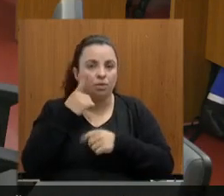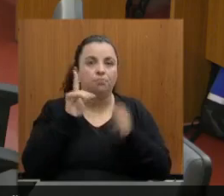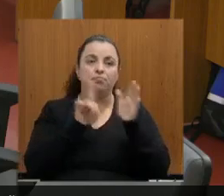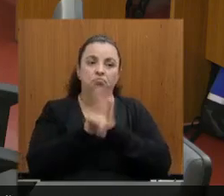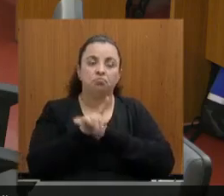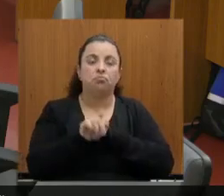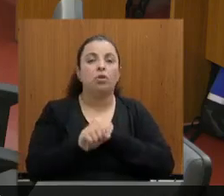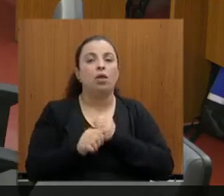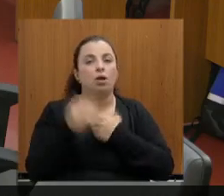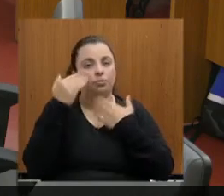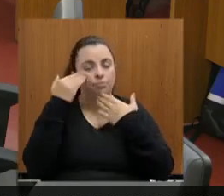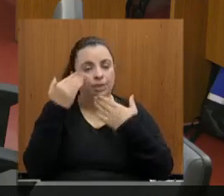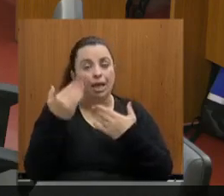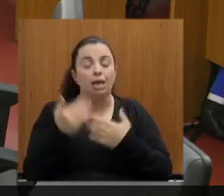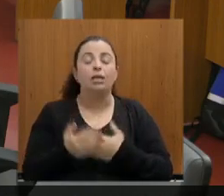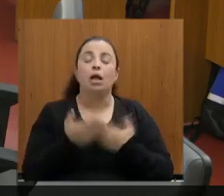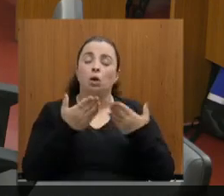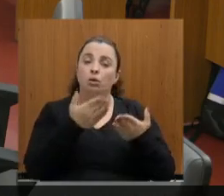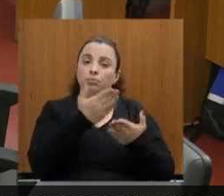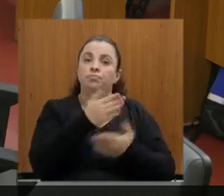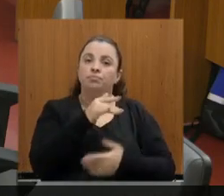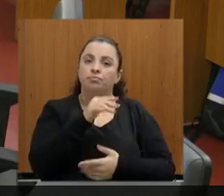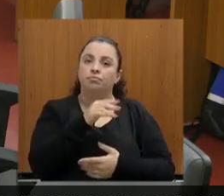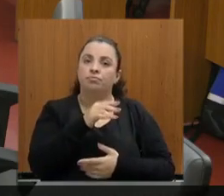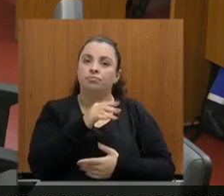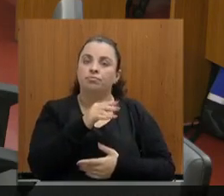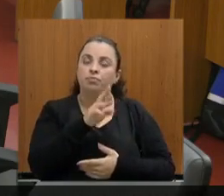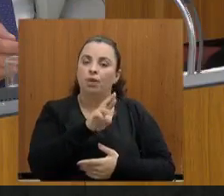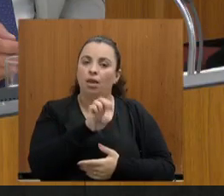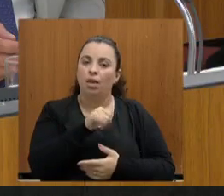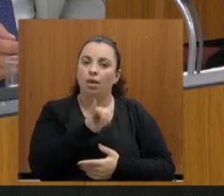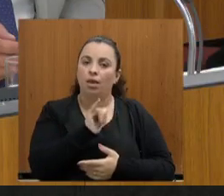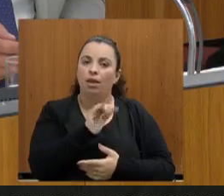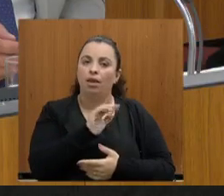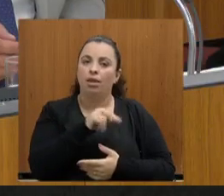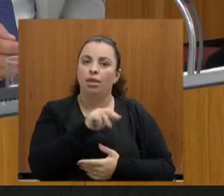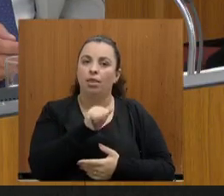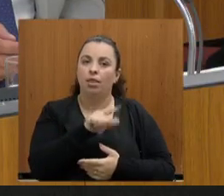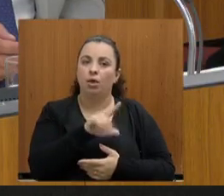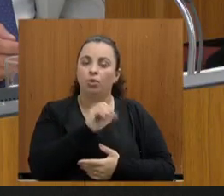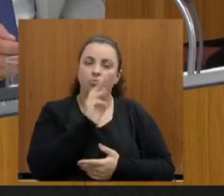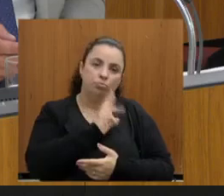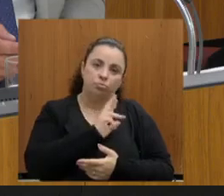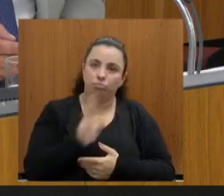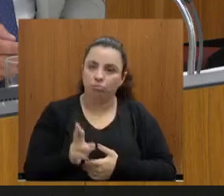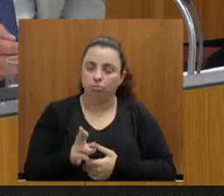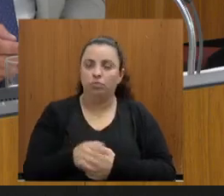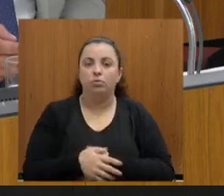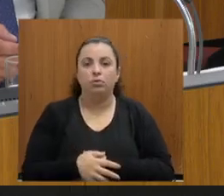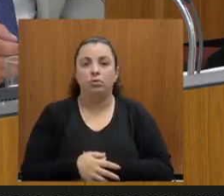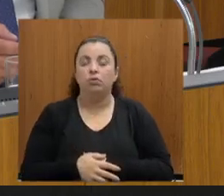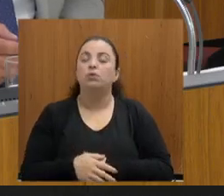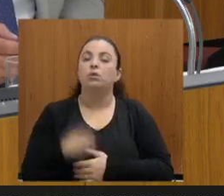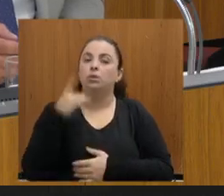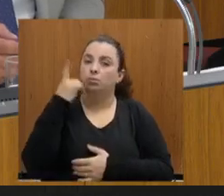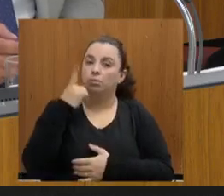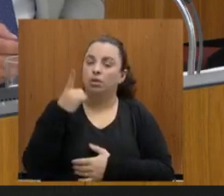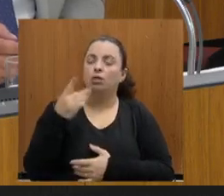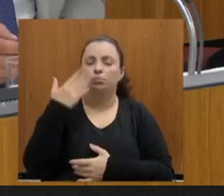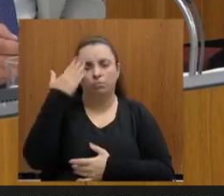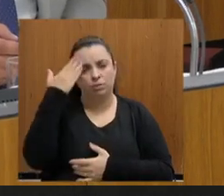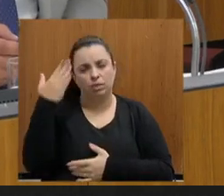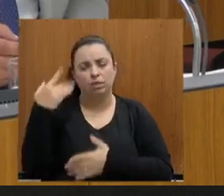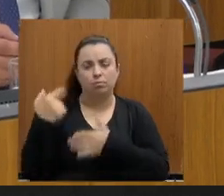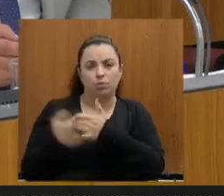Reinaldo o que faço aqui responda aos questionamentos do deputado Deputado muito muitíssimo obrigado